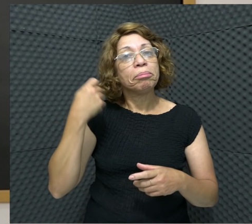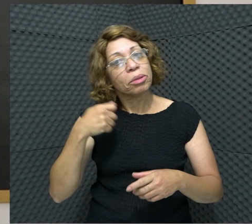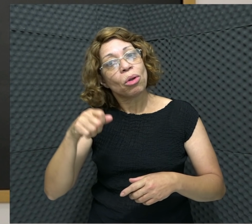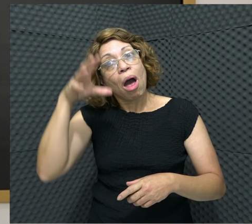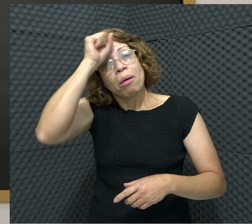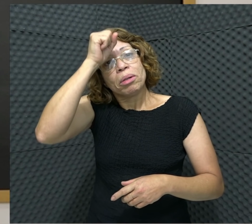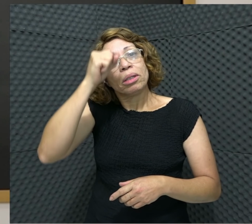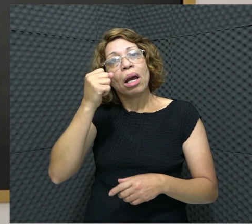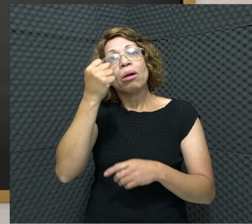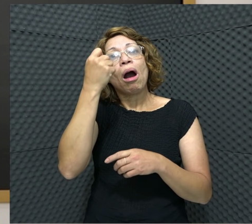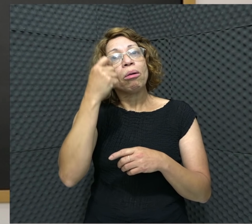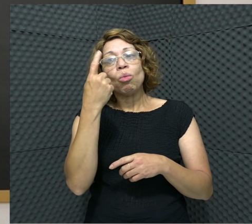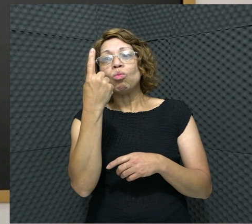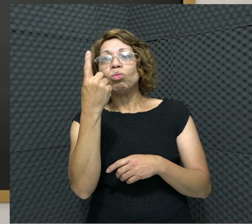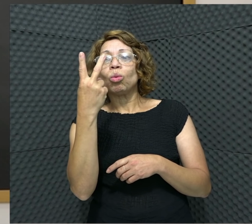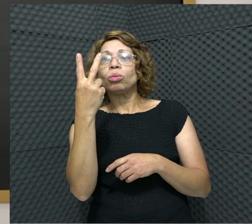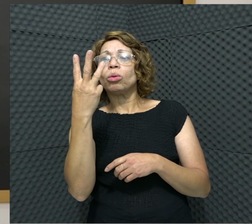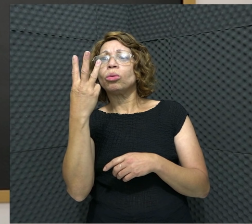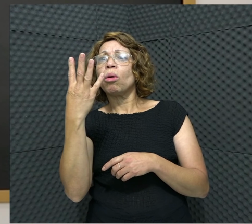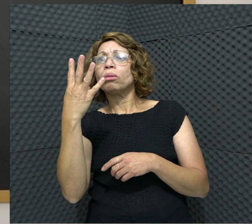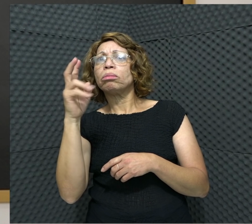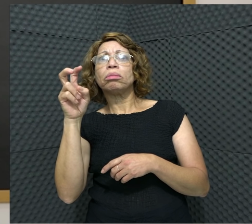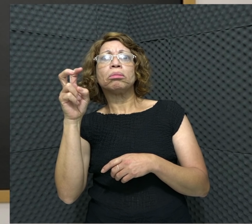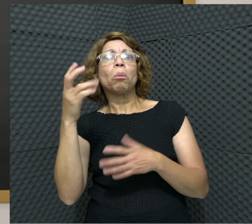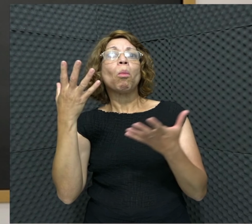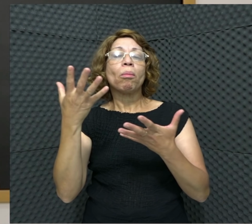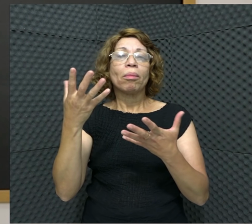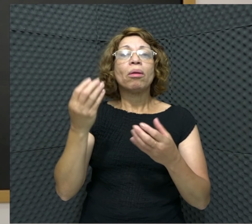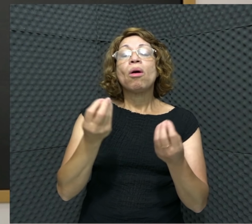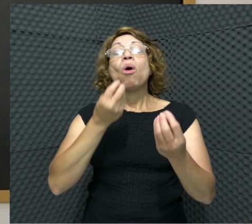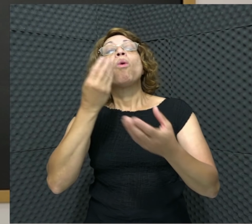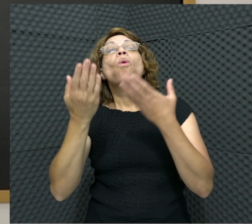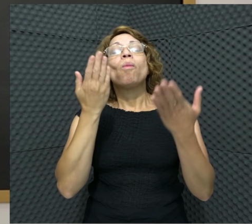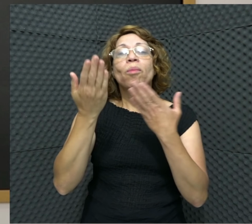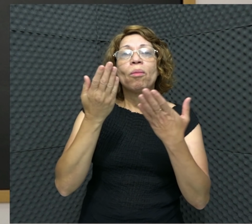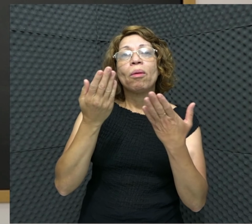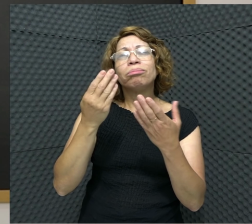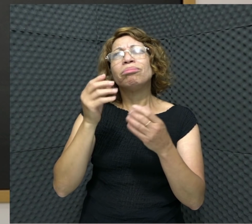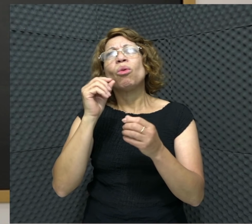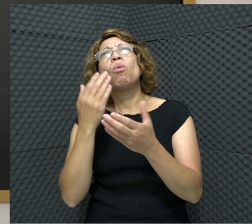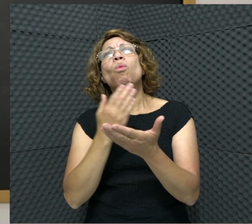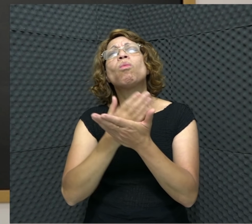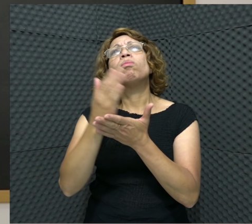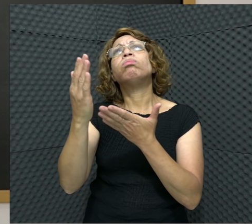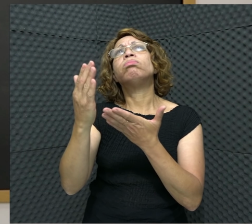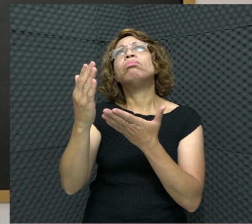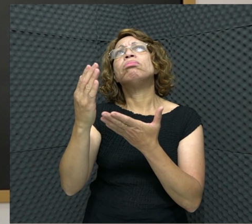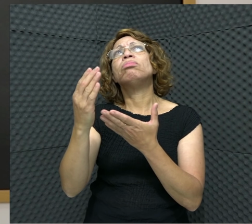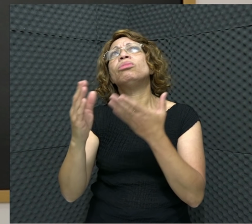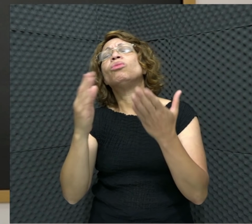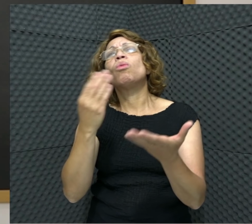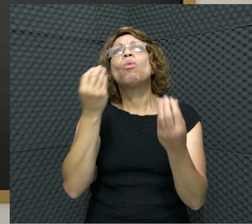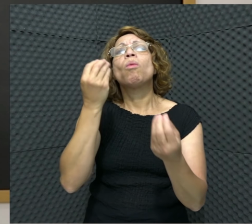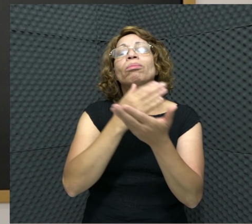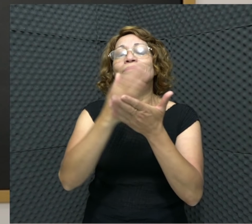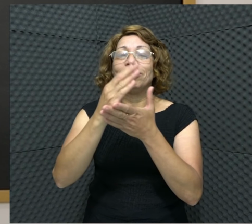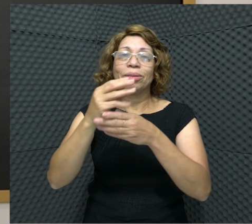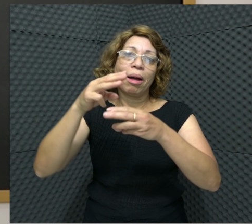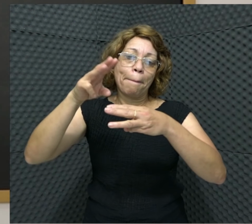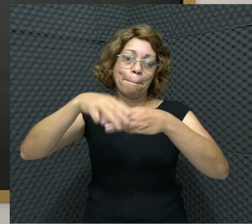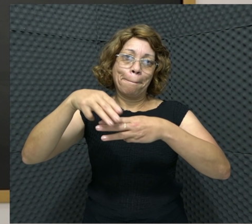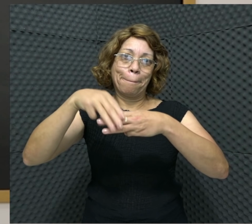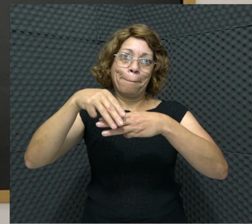a contar. Mas qual que é a origem da matemática em si, professor? Já que essa é a nossa matéria.